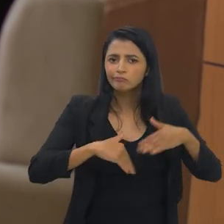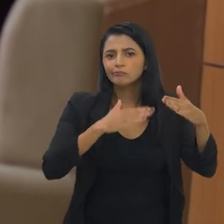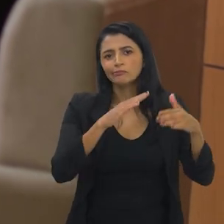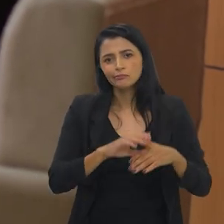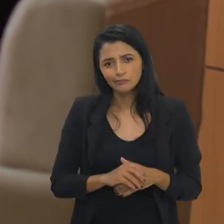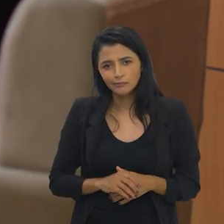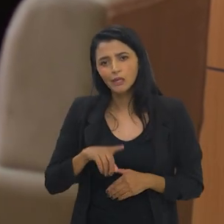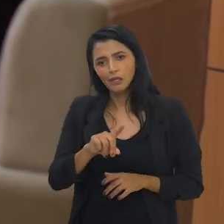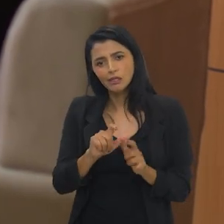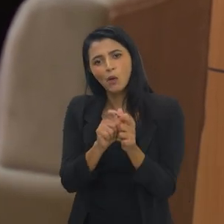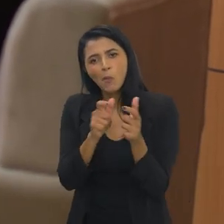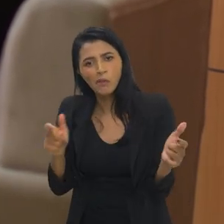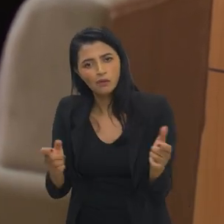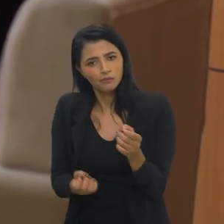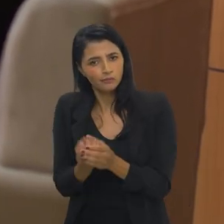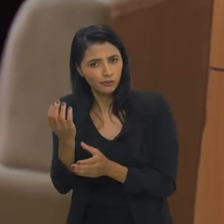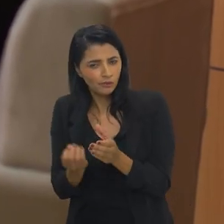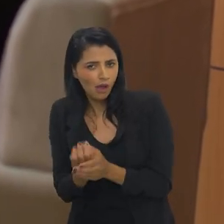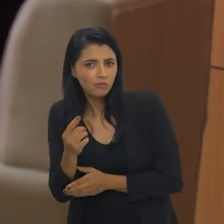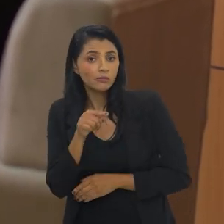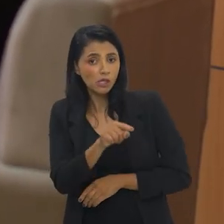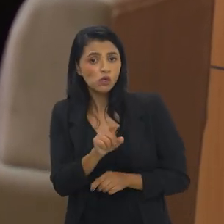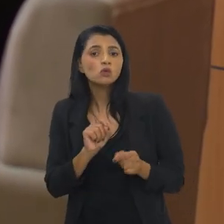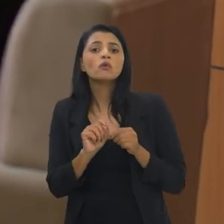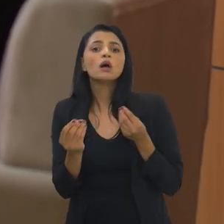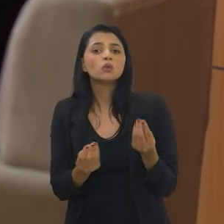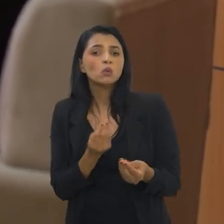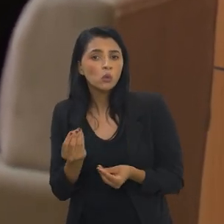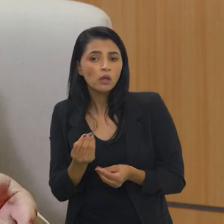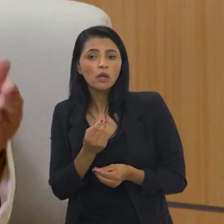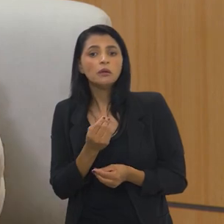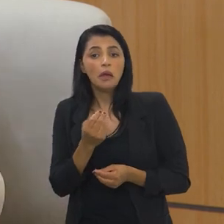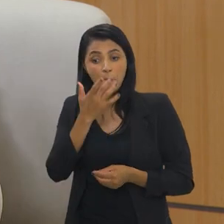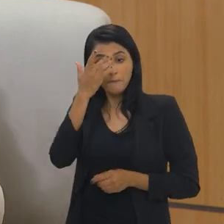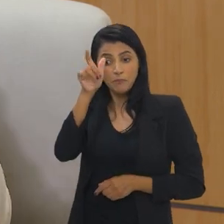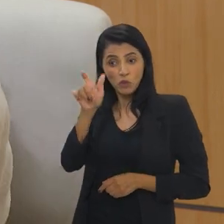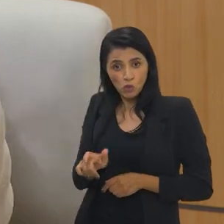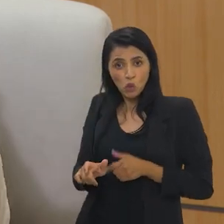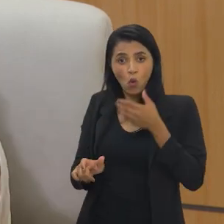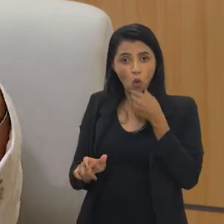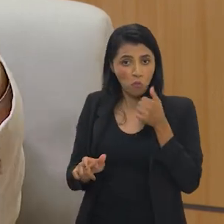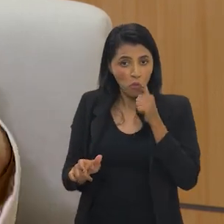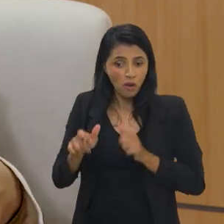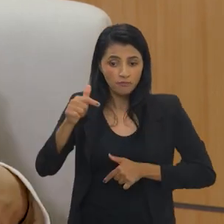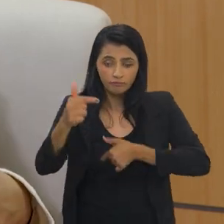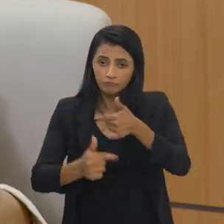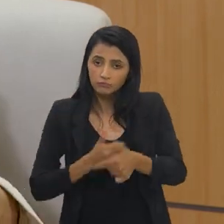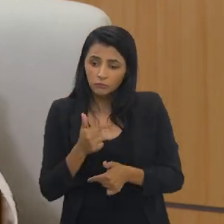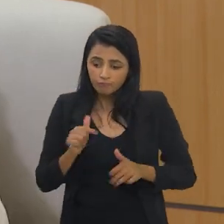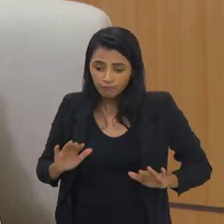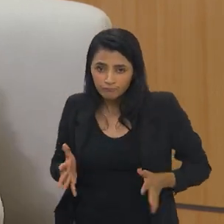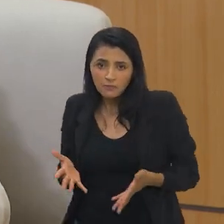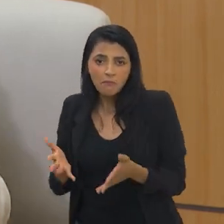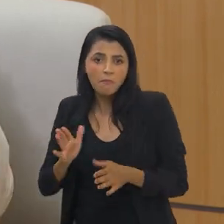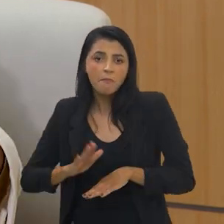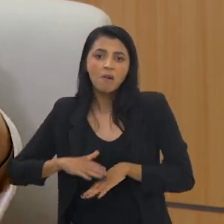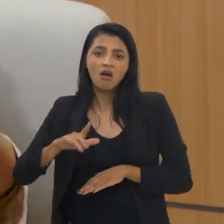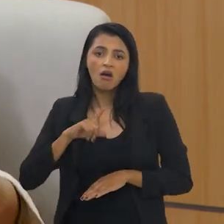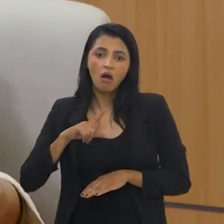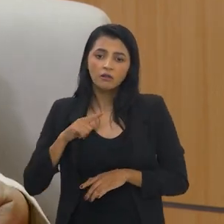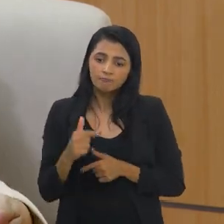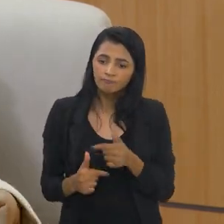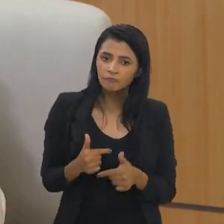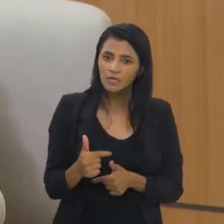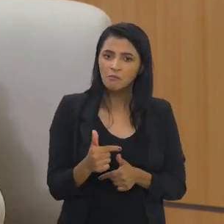o mercado de trabalho isso aumenta a produtividade isso faz com que o trabalhador ele é trabalhadora se